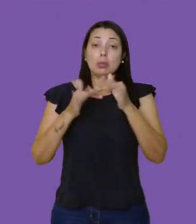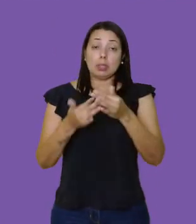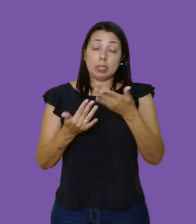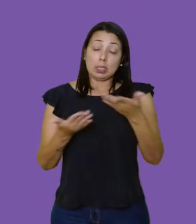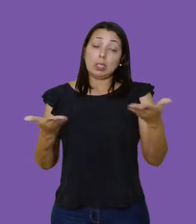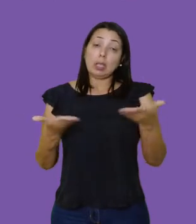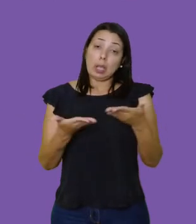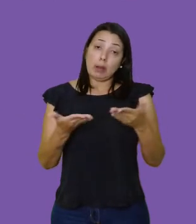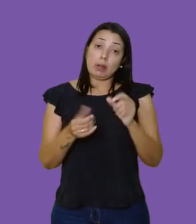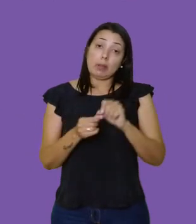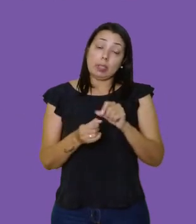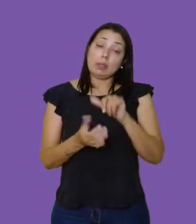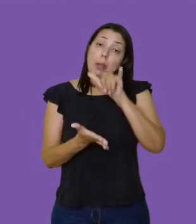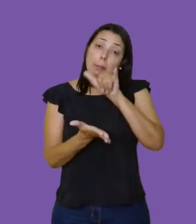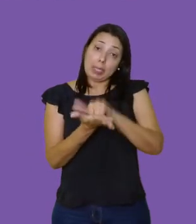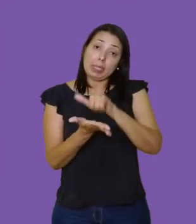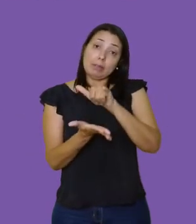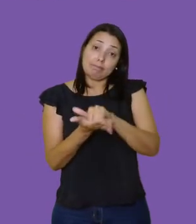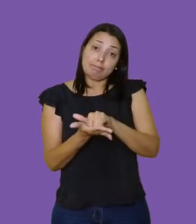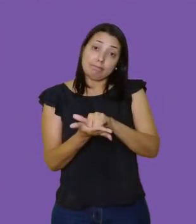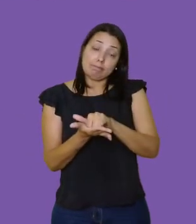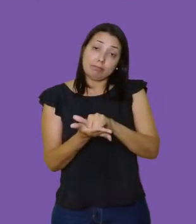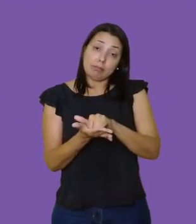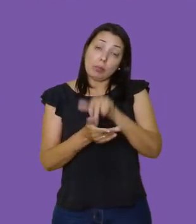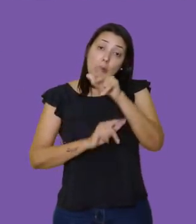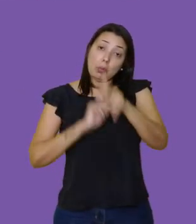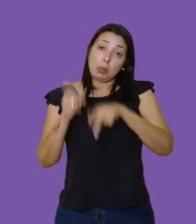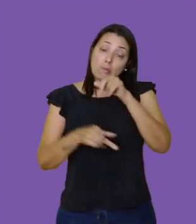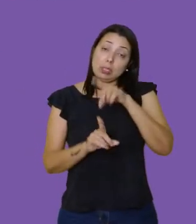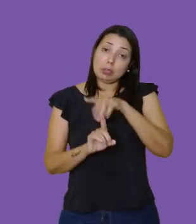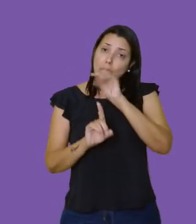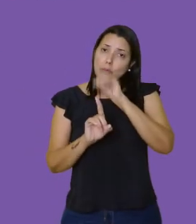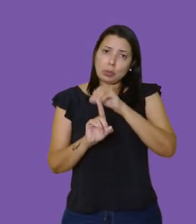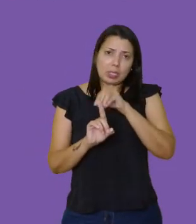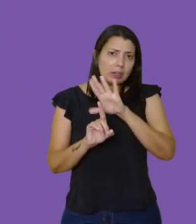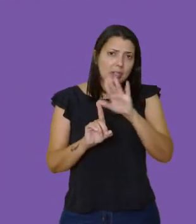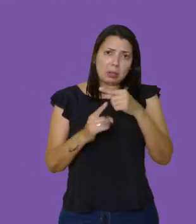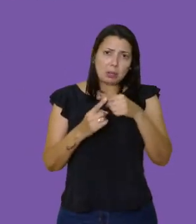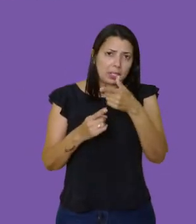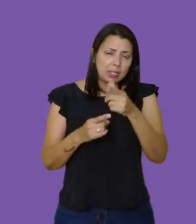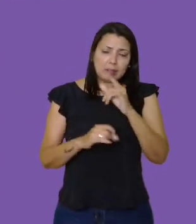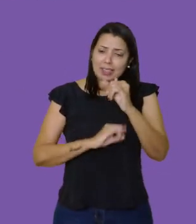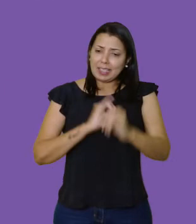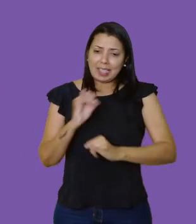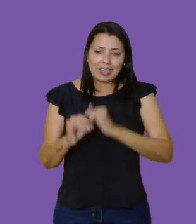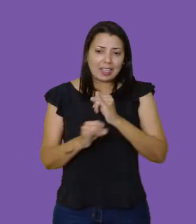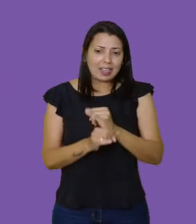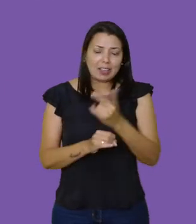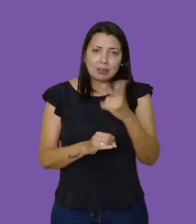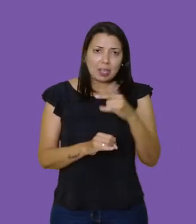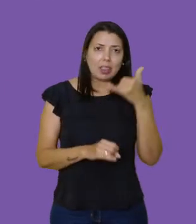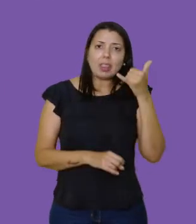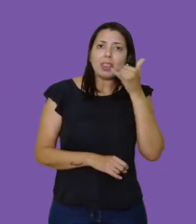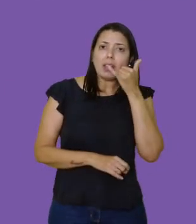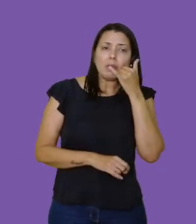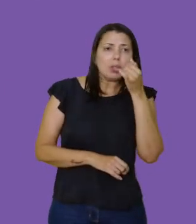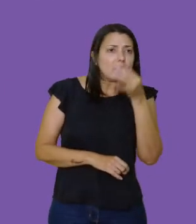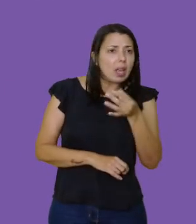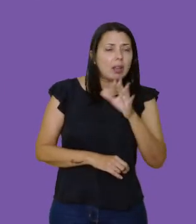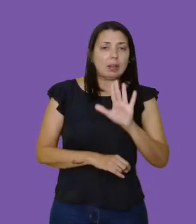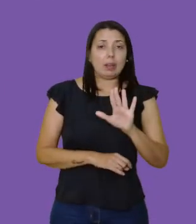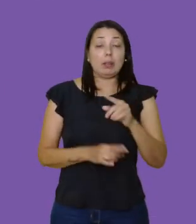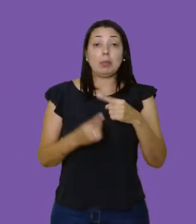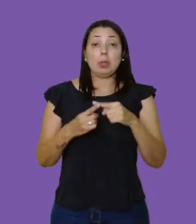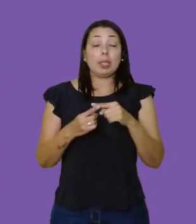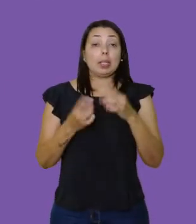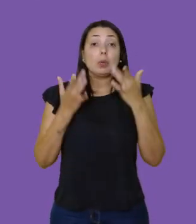passa a ser feito por aplicativo, numa população vulnerável, não é só porque não tem internet, porque não tem um telefone adequado, mas